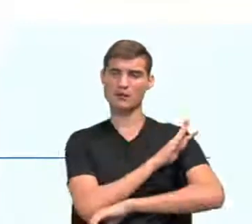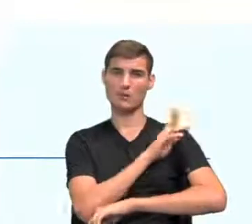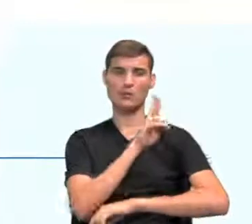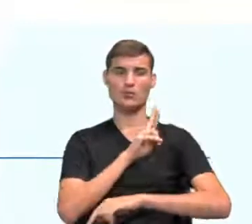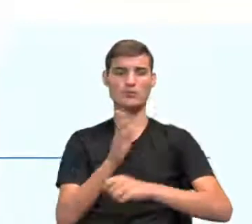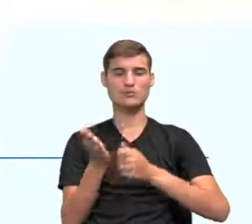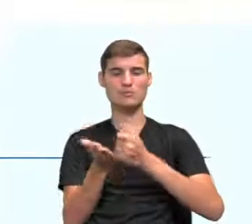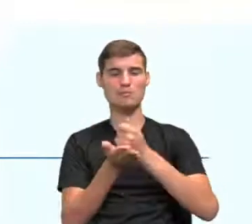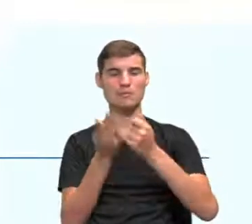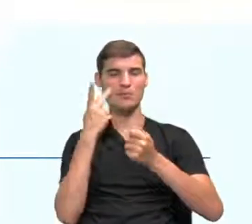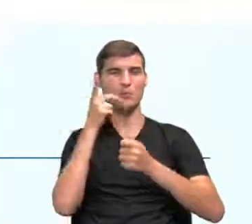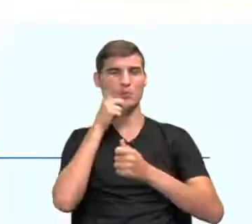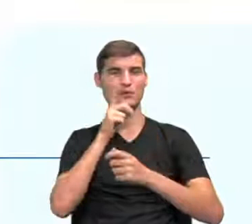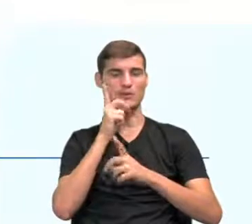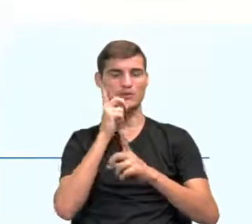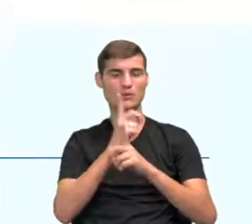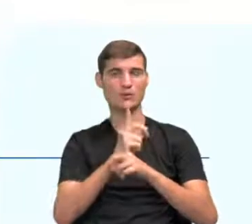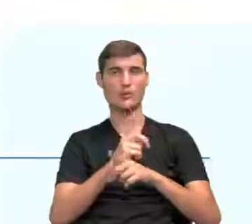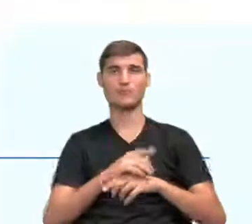essa identificação.